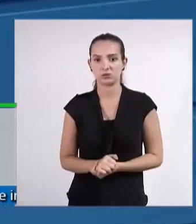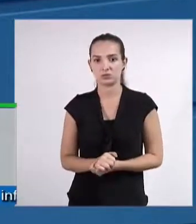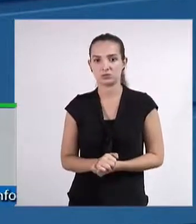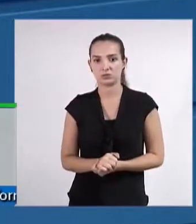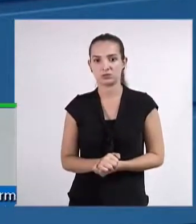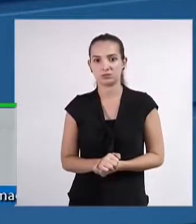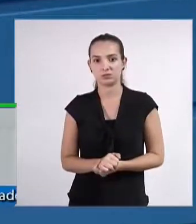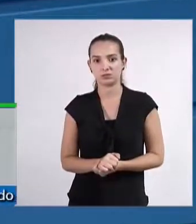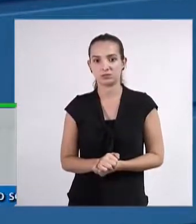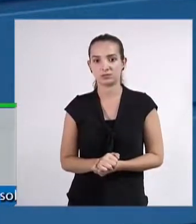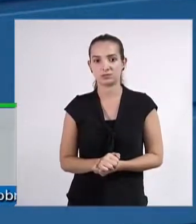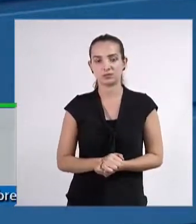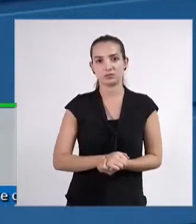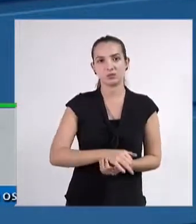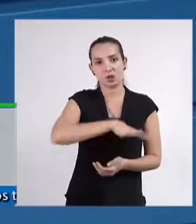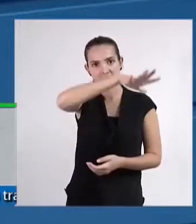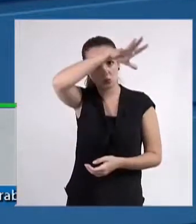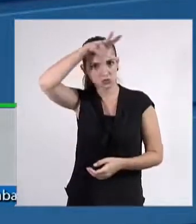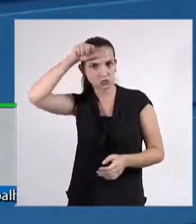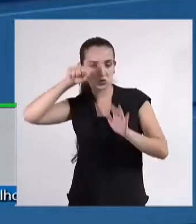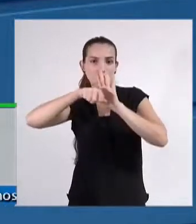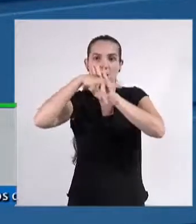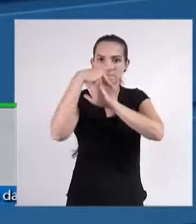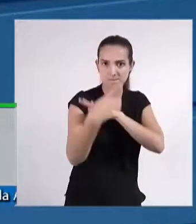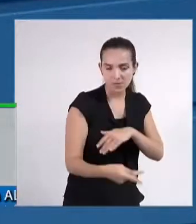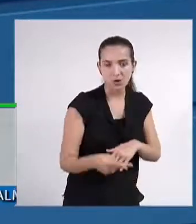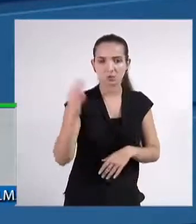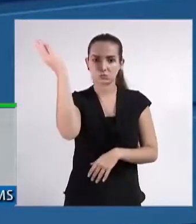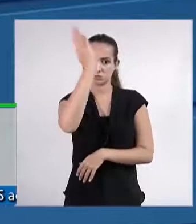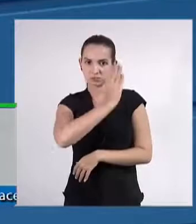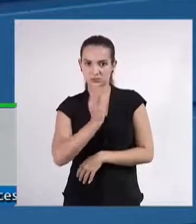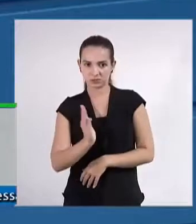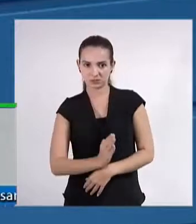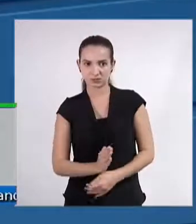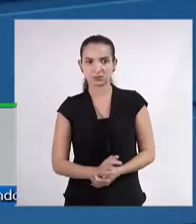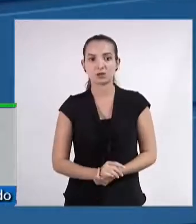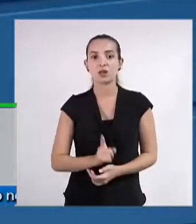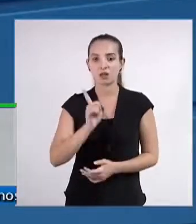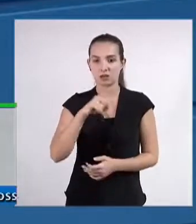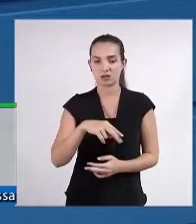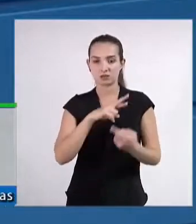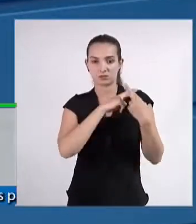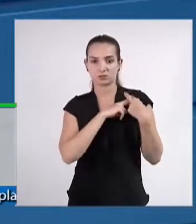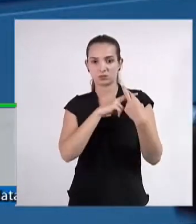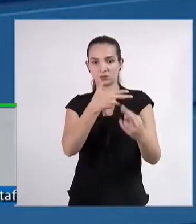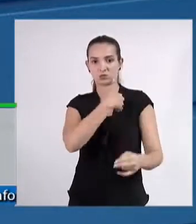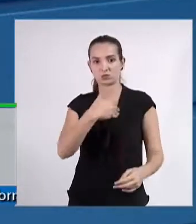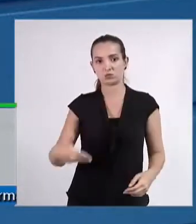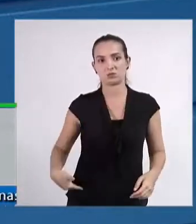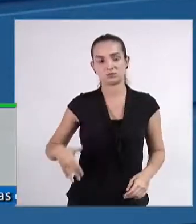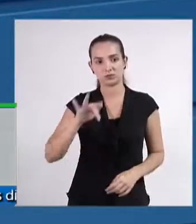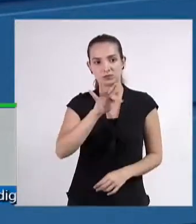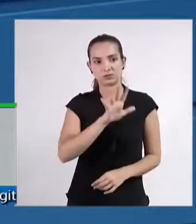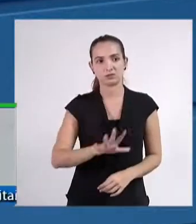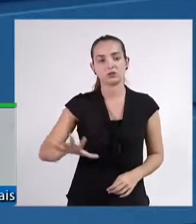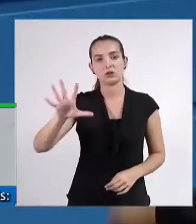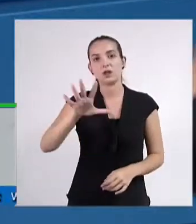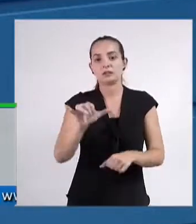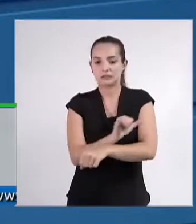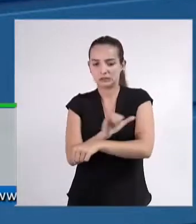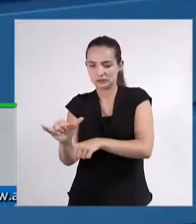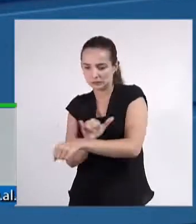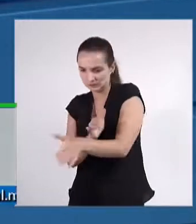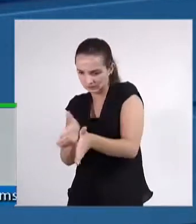A Amazônia é dos brasileiros. E cabe ao governo federal tomar todas as